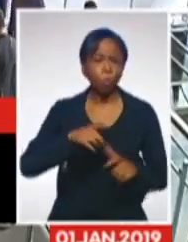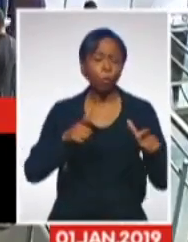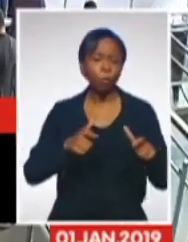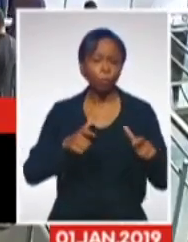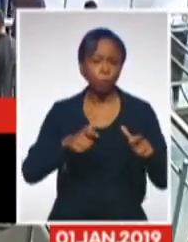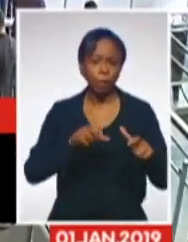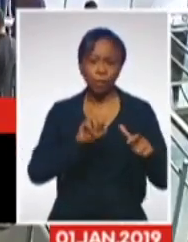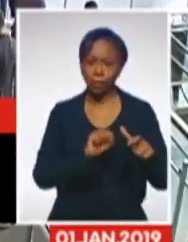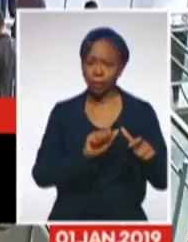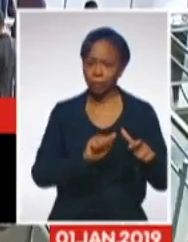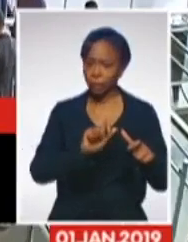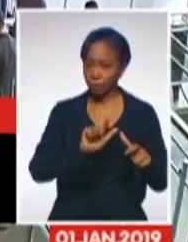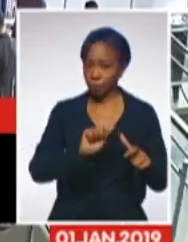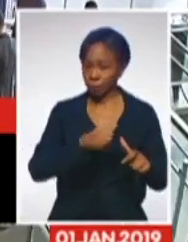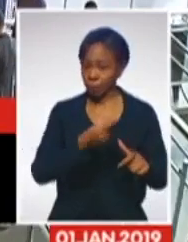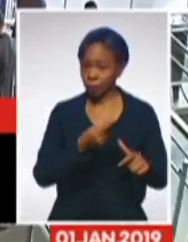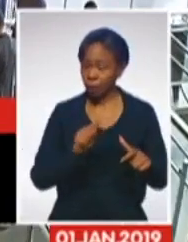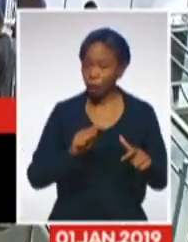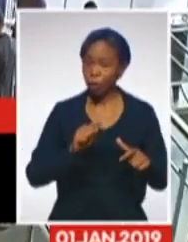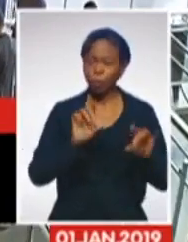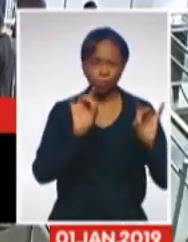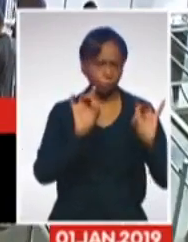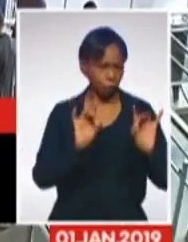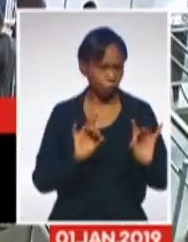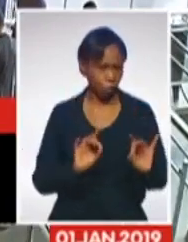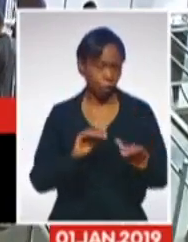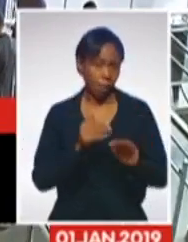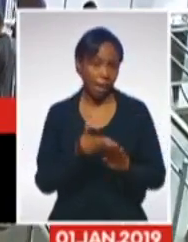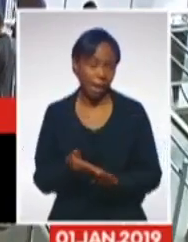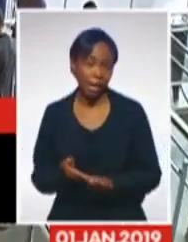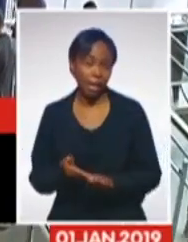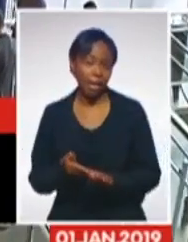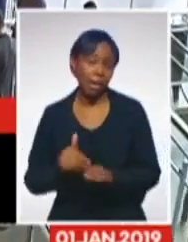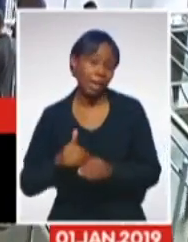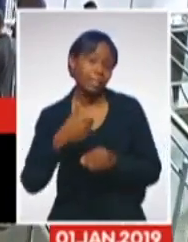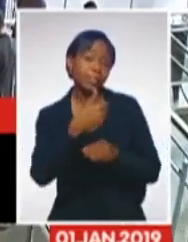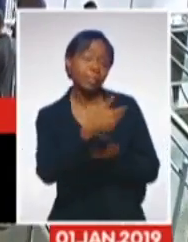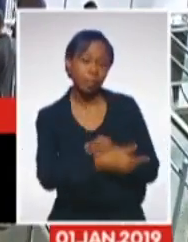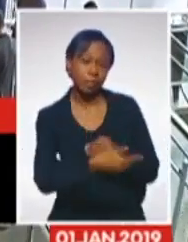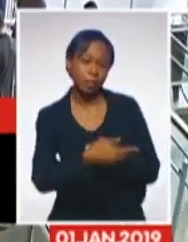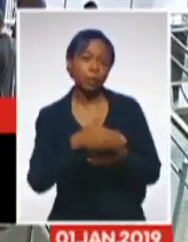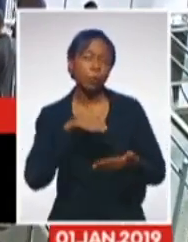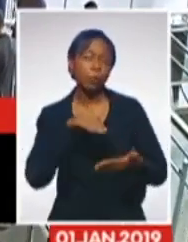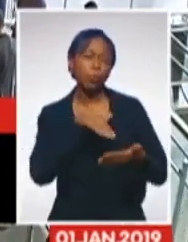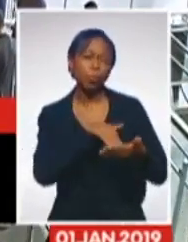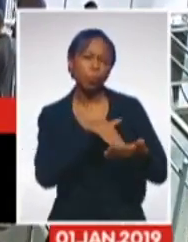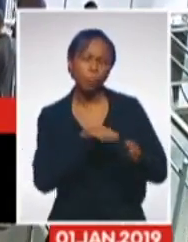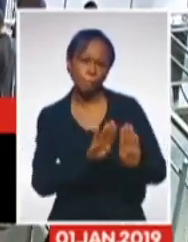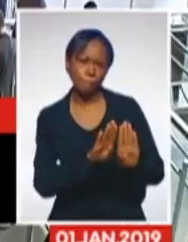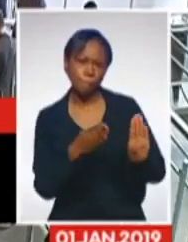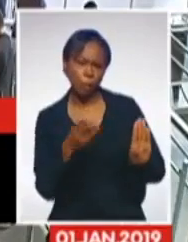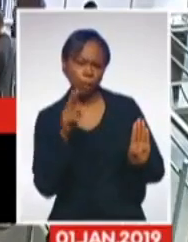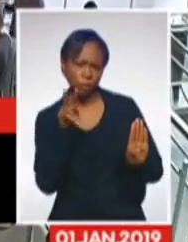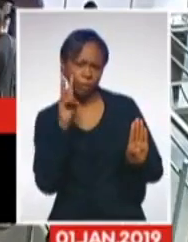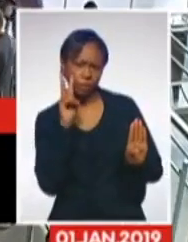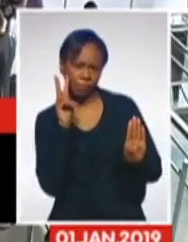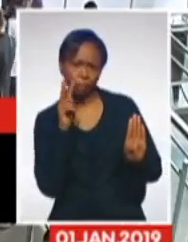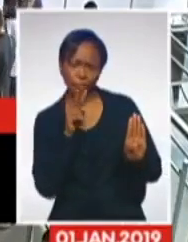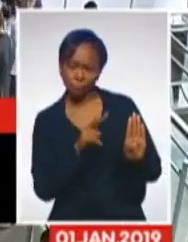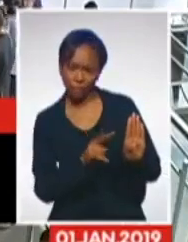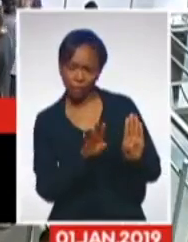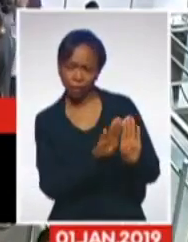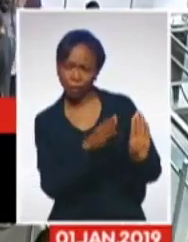onde o governador eleito entrou agora, fica na parte de trás, na última porta. Lá da frente, você que está acompanhando as imagens pela